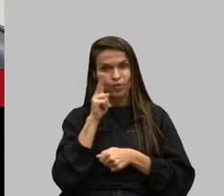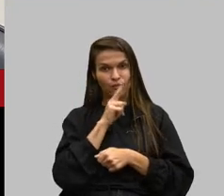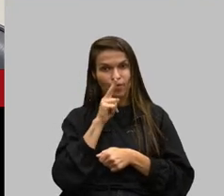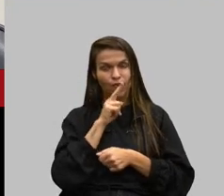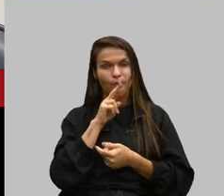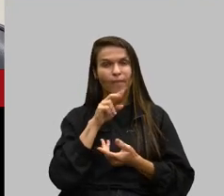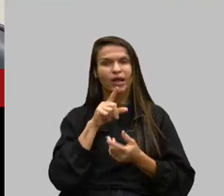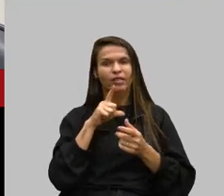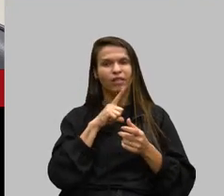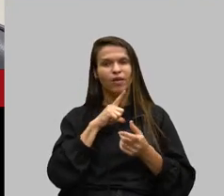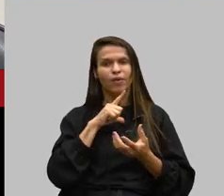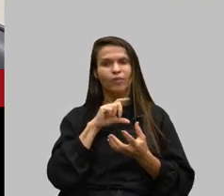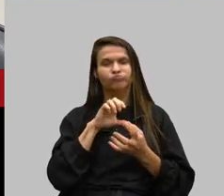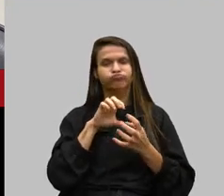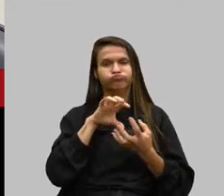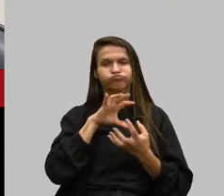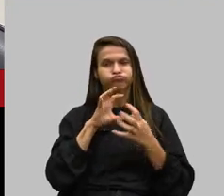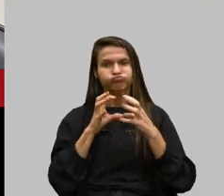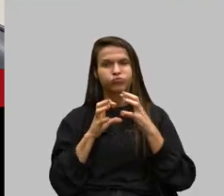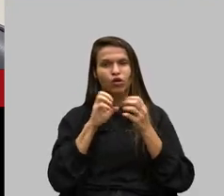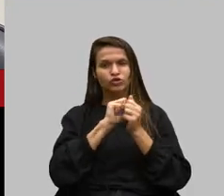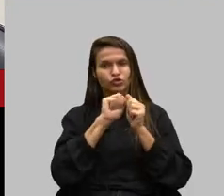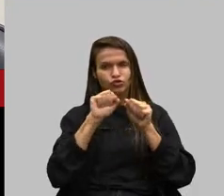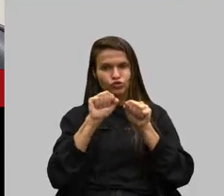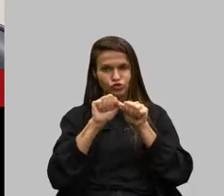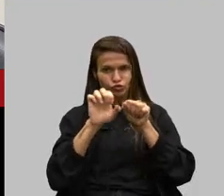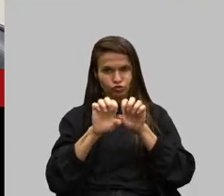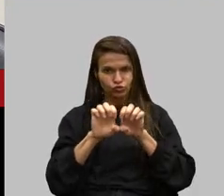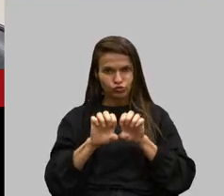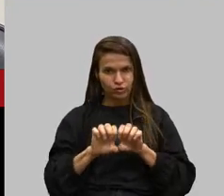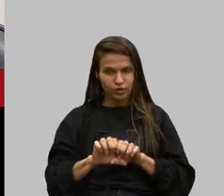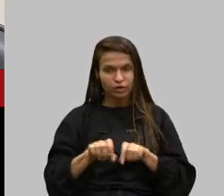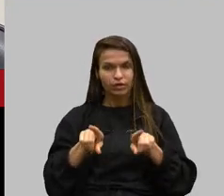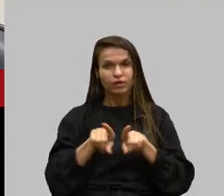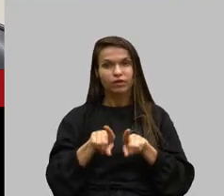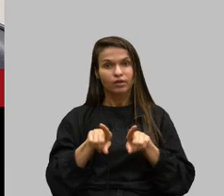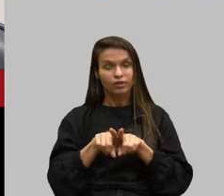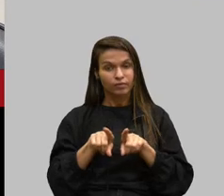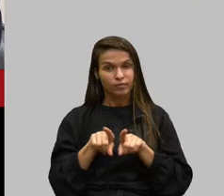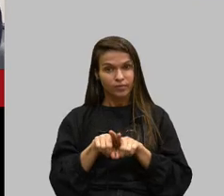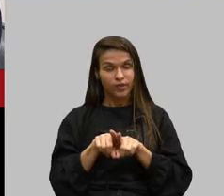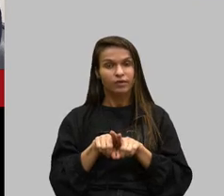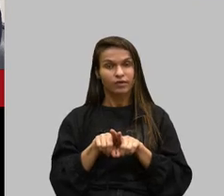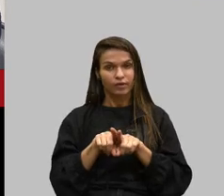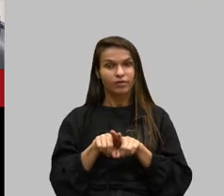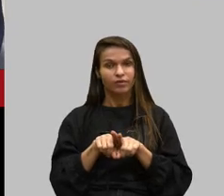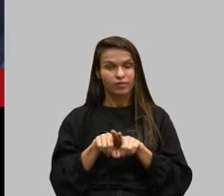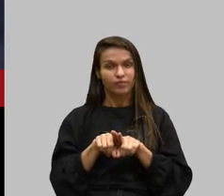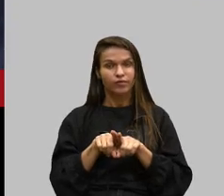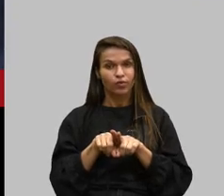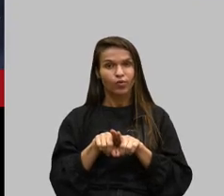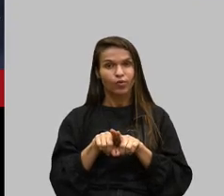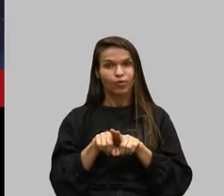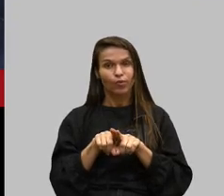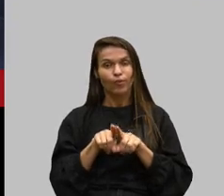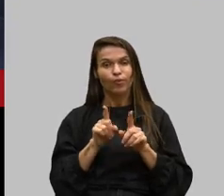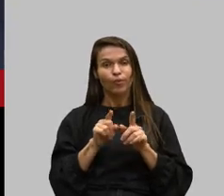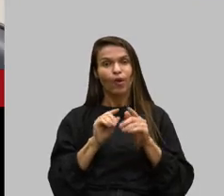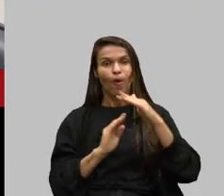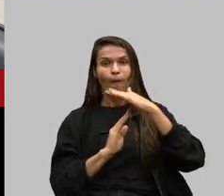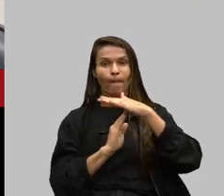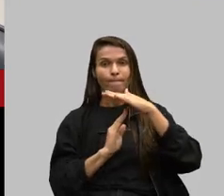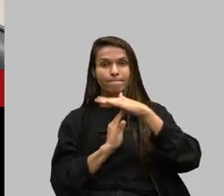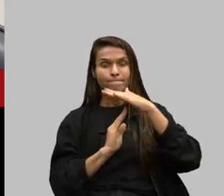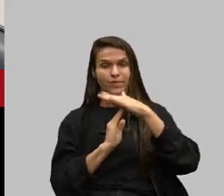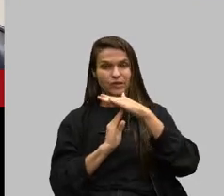reestruturação e essa reestruturação também pela questão do reajuste do piso mínimo e